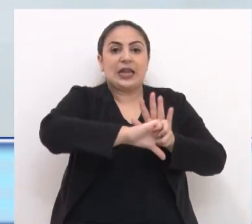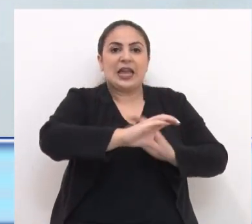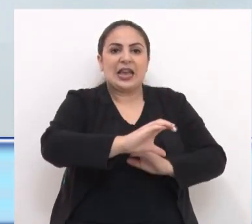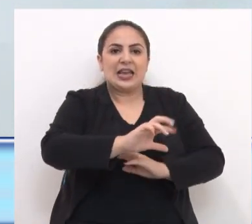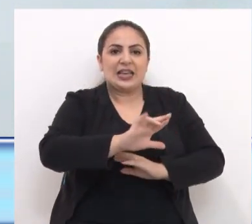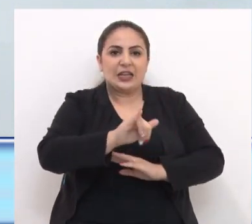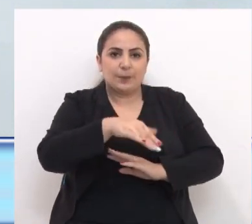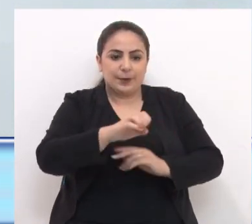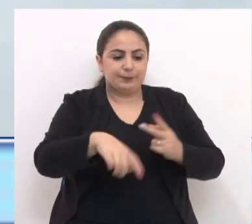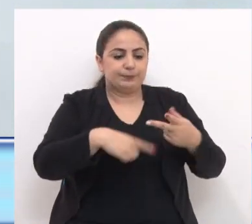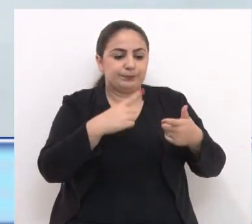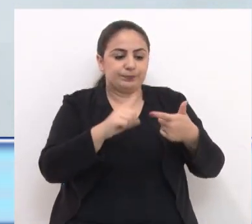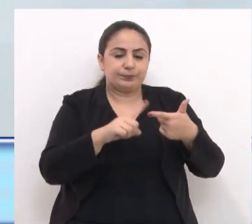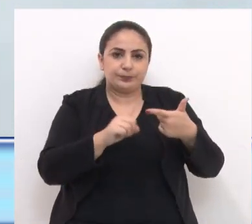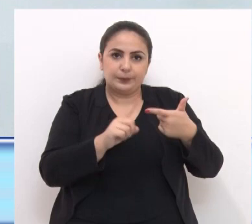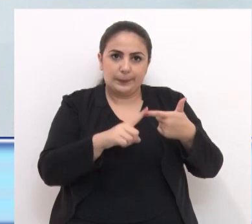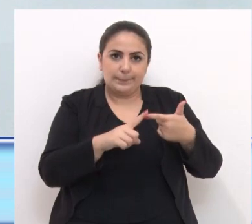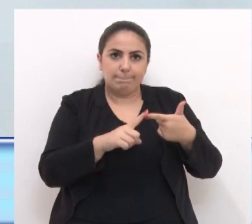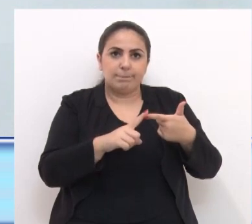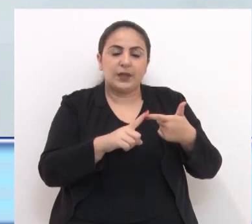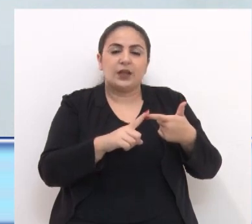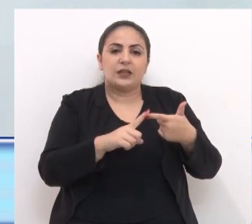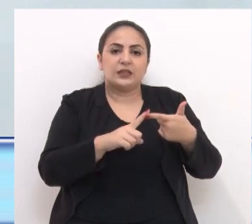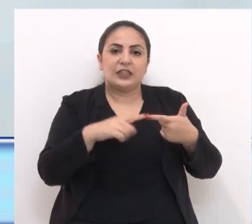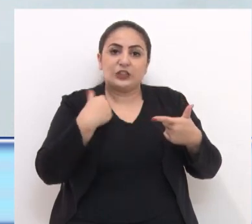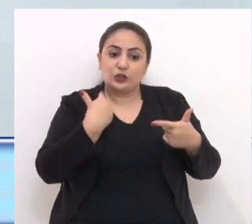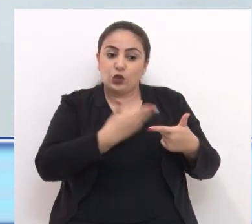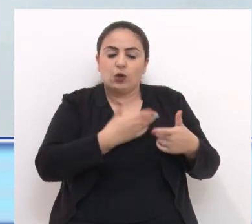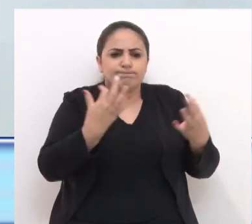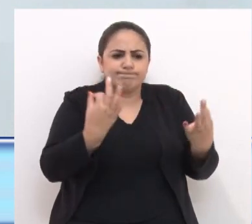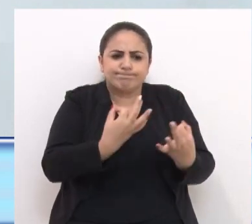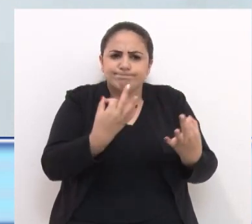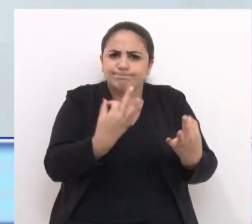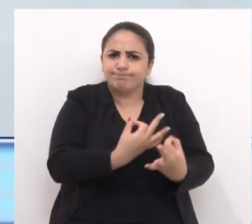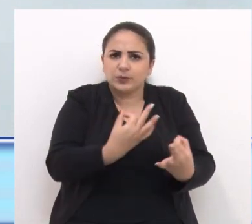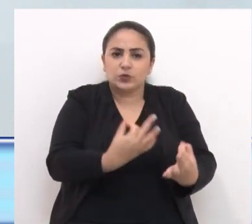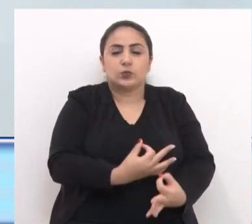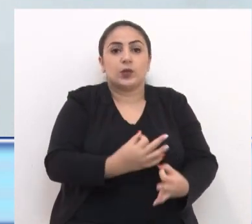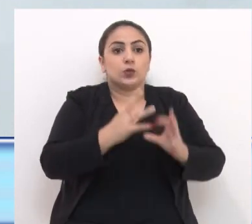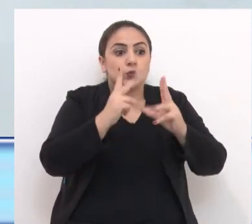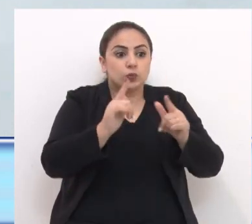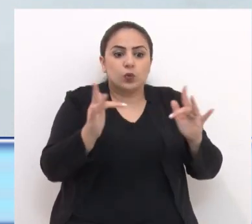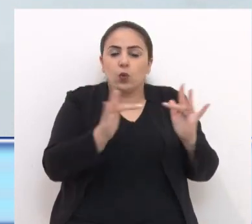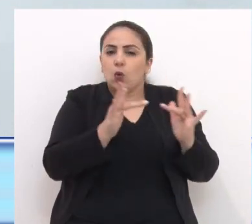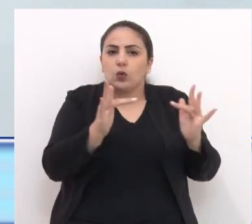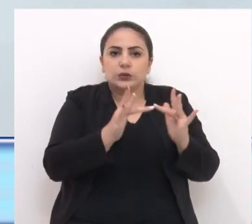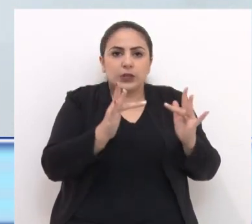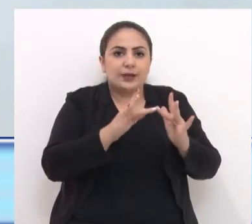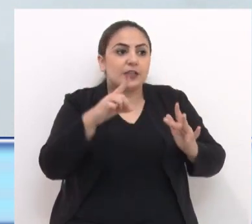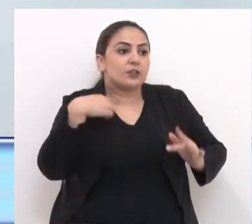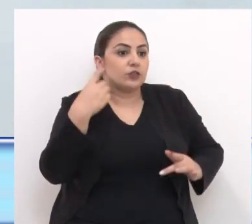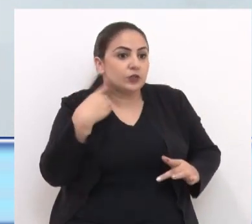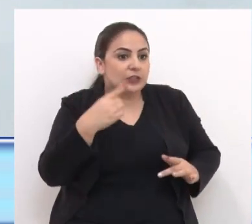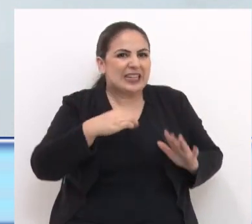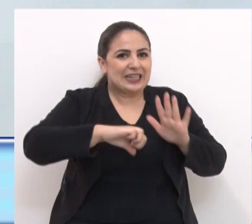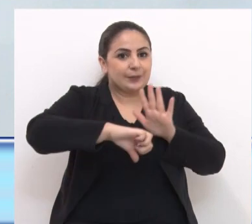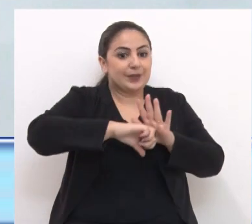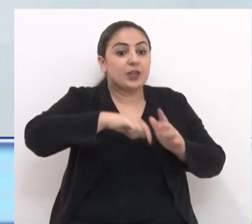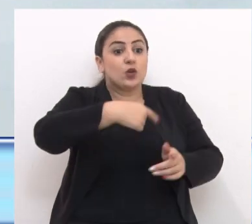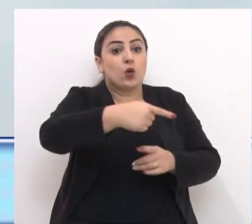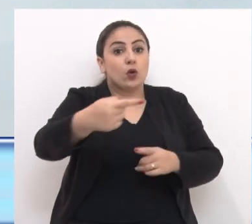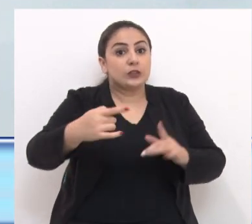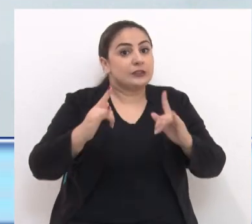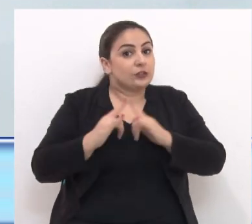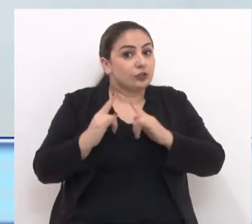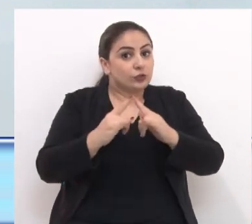na seara criminal. O segundo seria a gente aperfeiçoar esse contato entre a advocacia